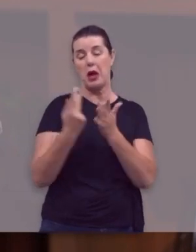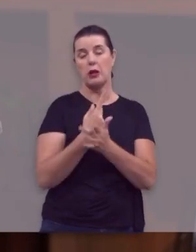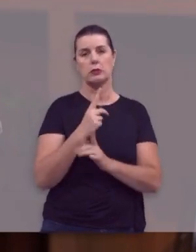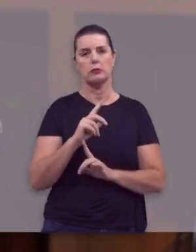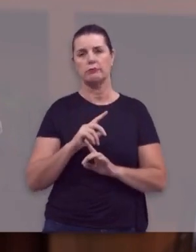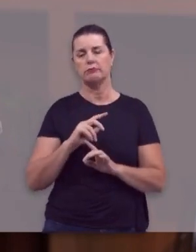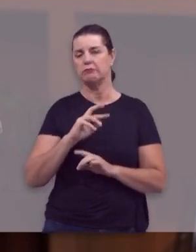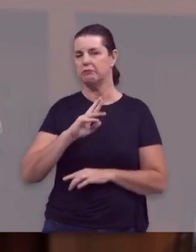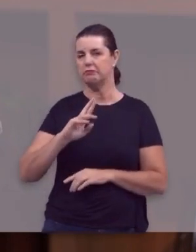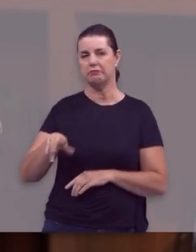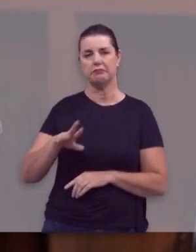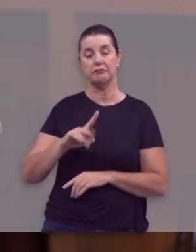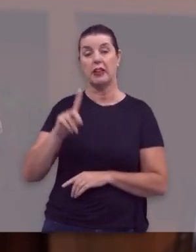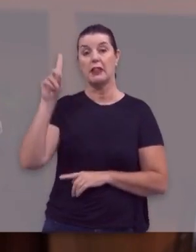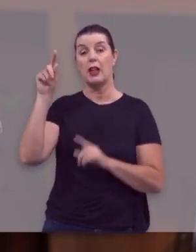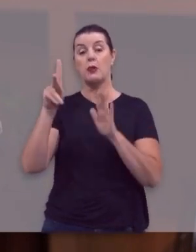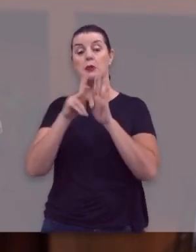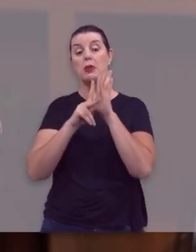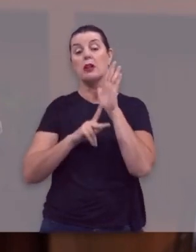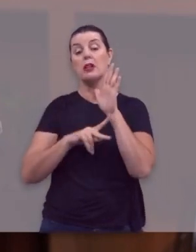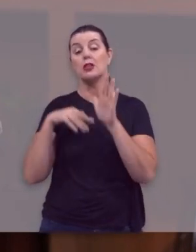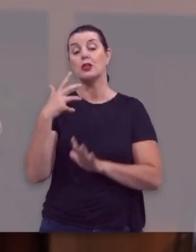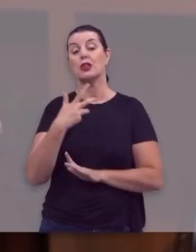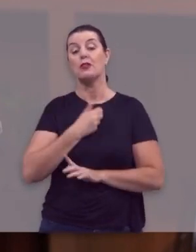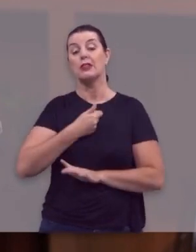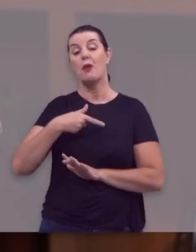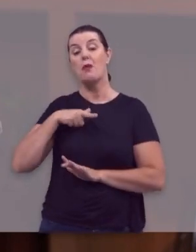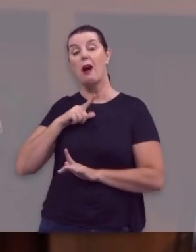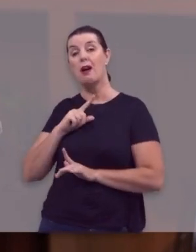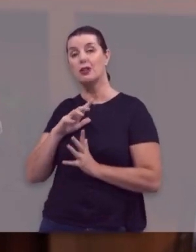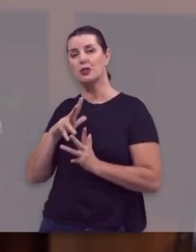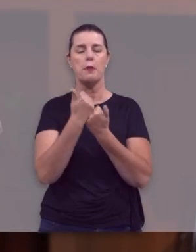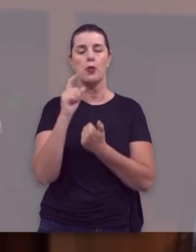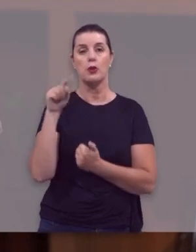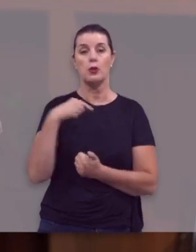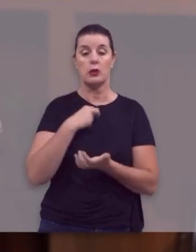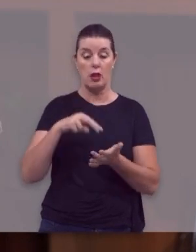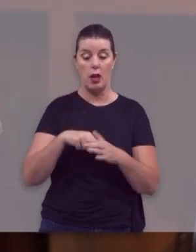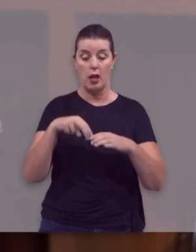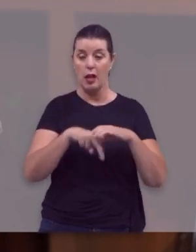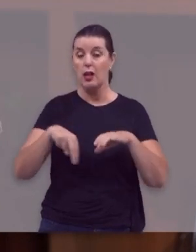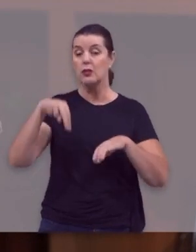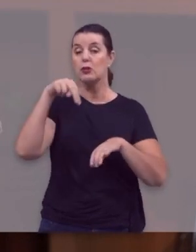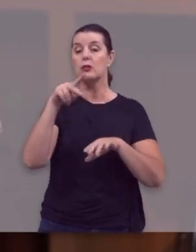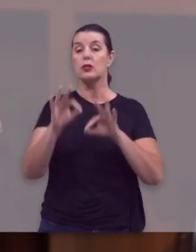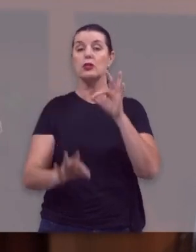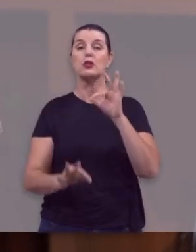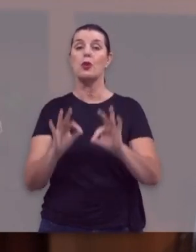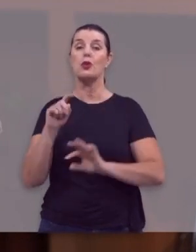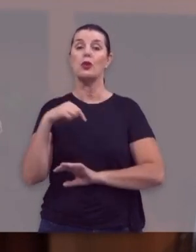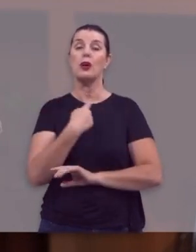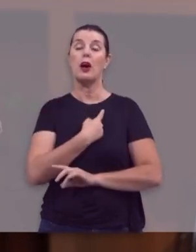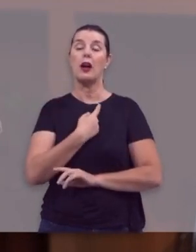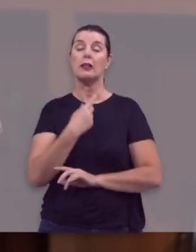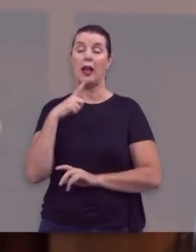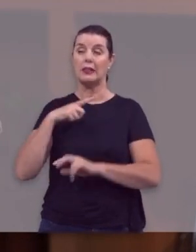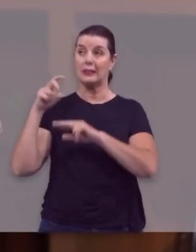profecias. São centenas de profecias, que se colocasse num campo de coincidência, daria um